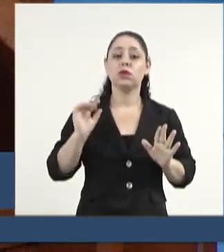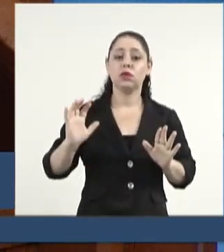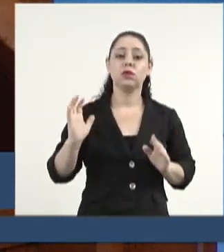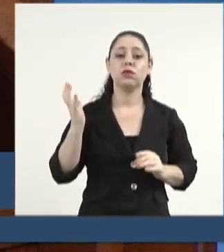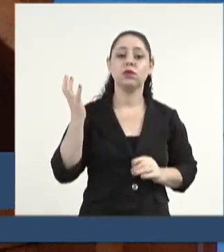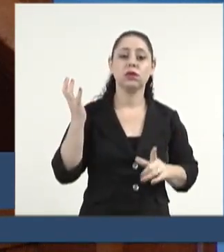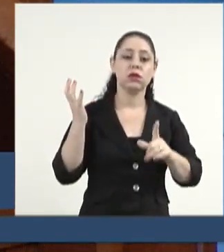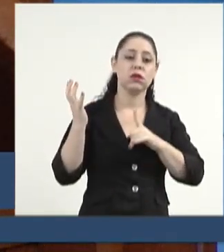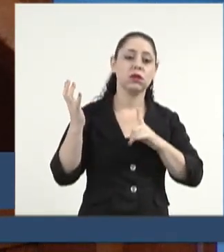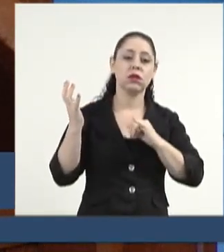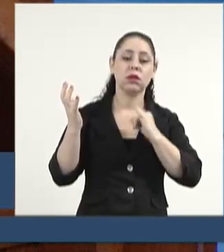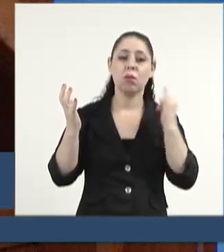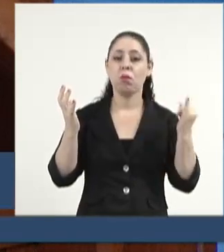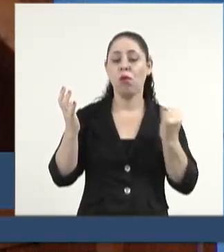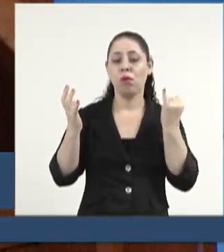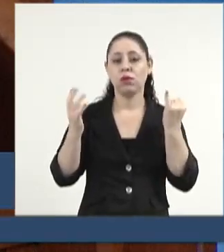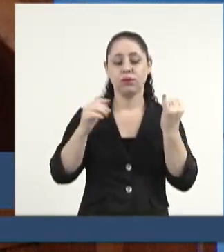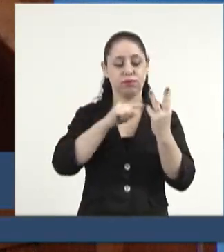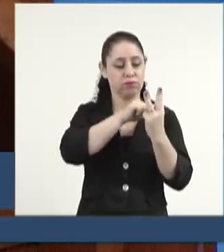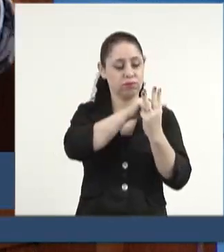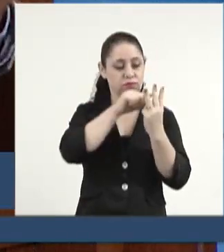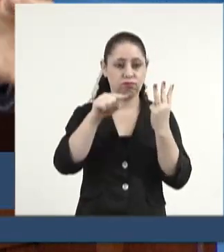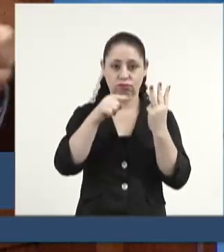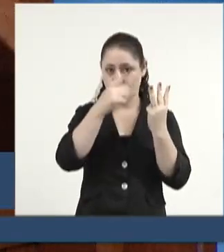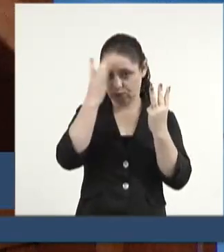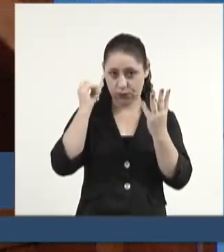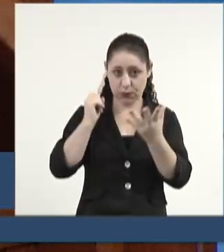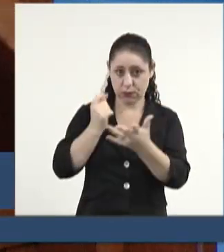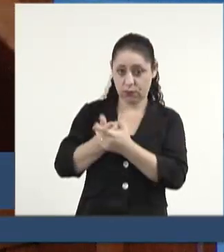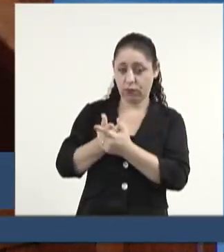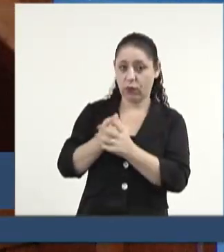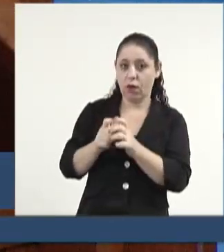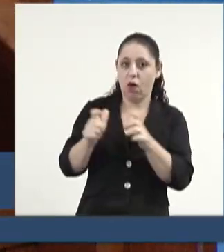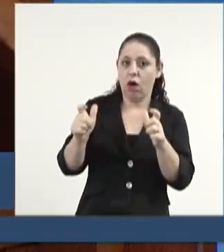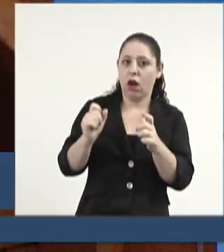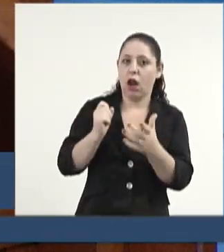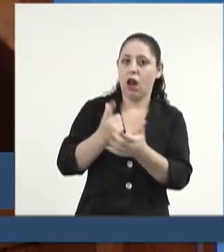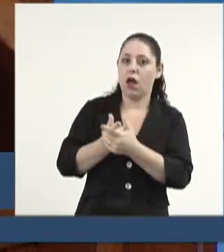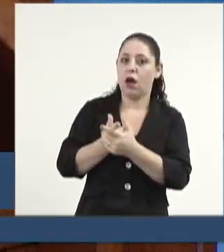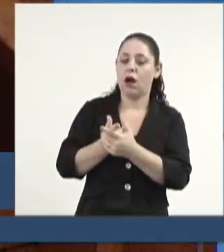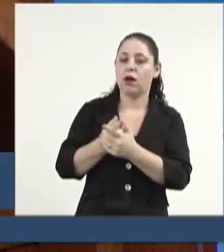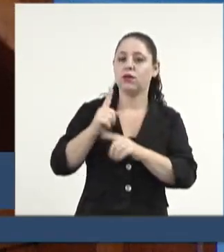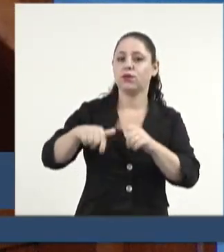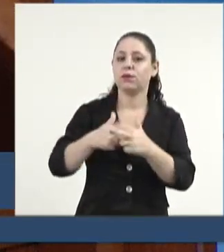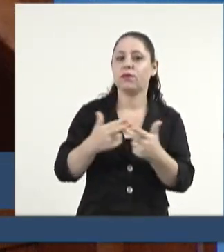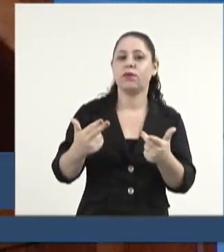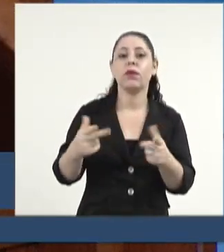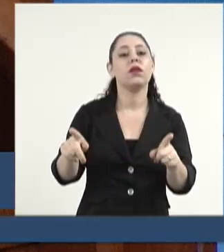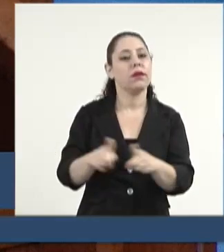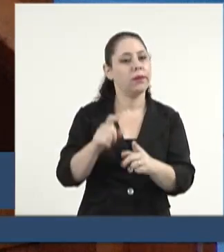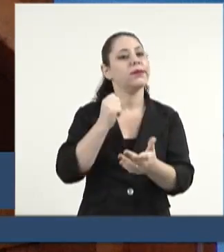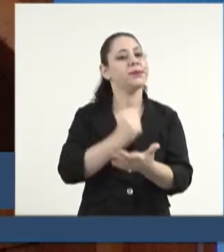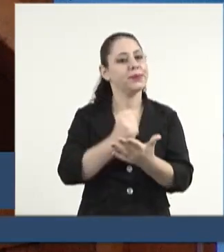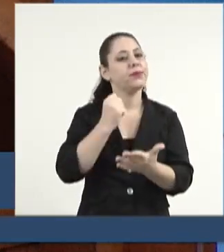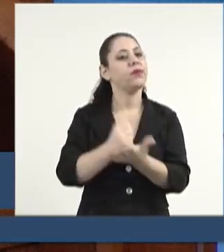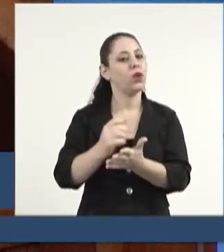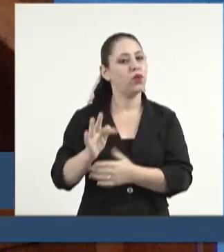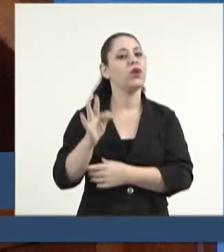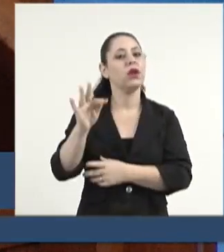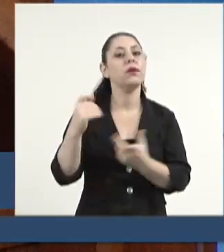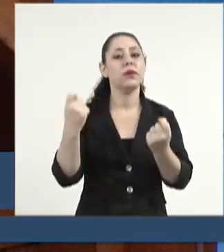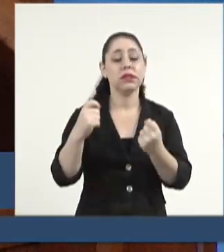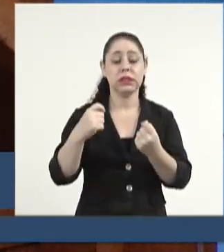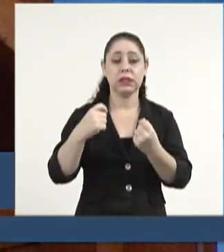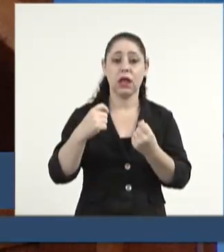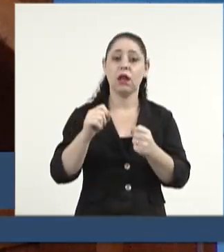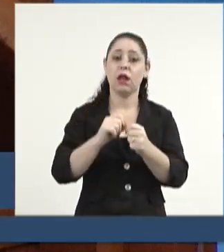acontece que é importante é porque as trades que compram, as grandes trades que compram o produto, elas também firmam um contrato para frente e tem que entregar.